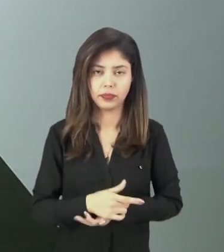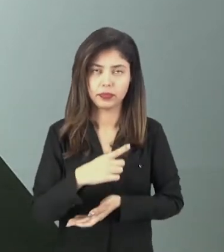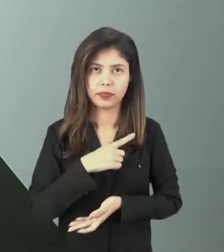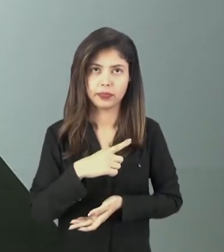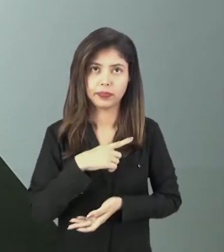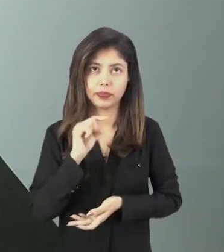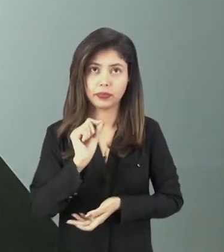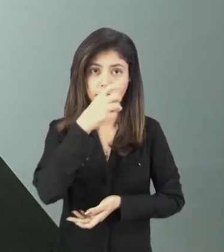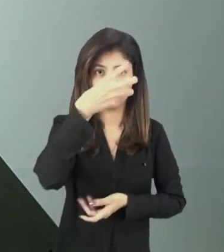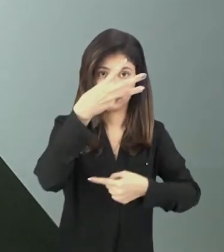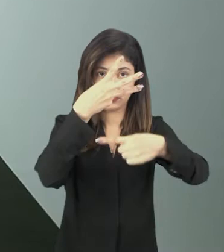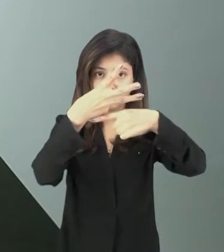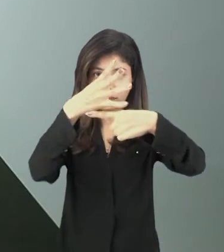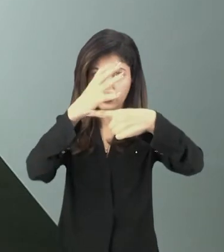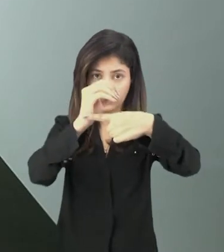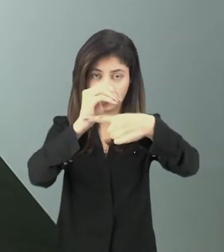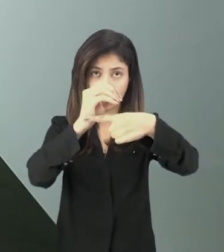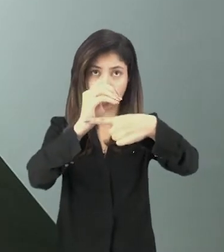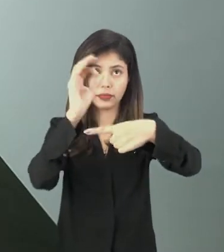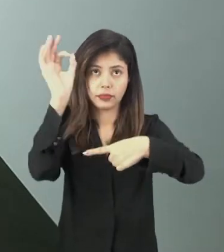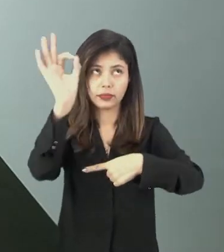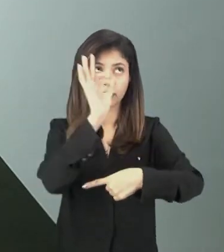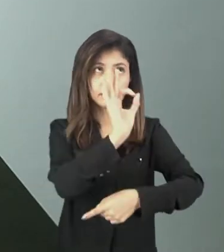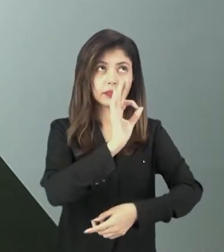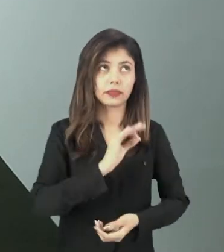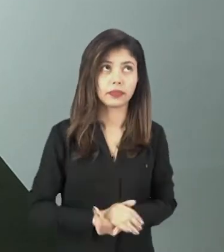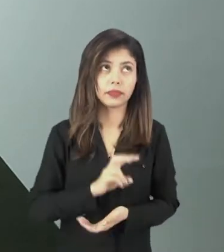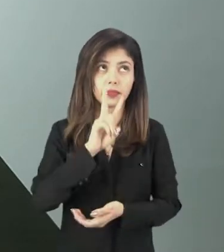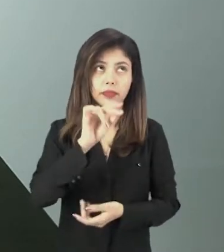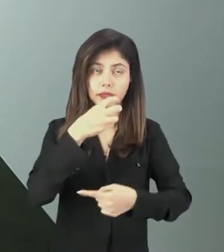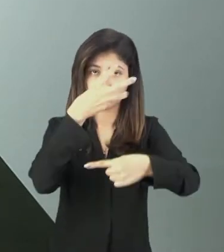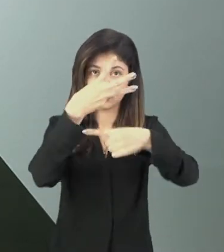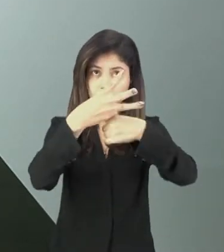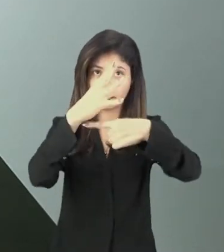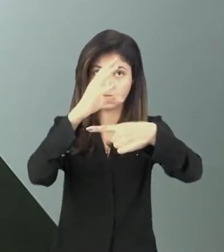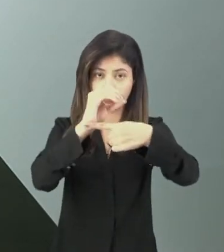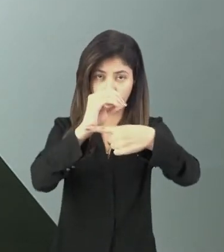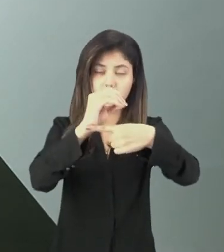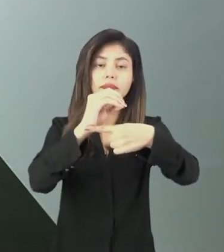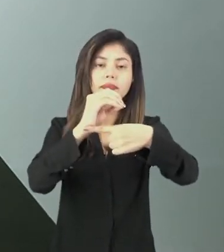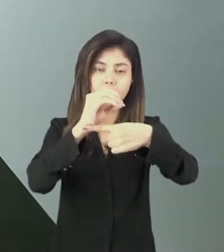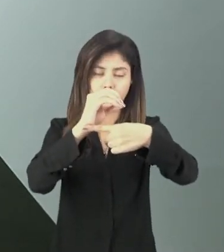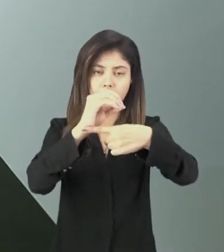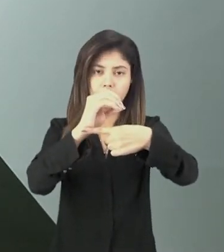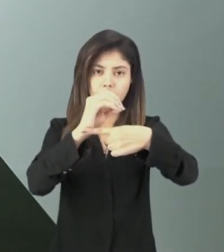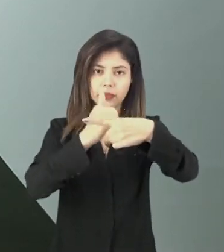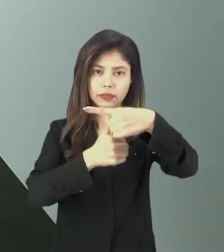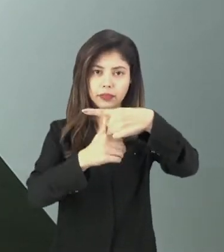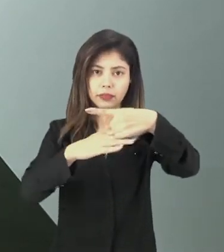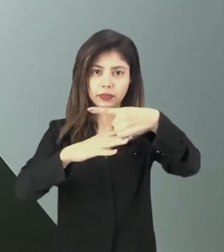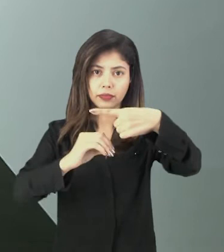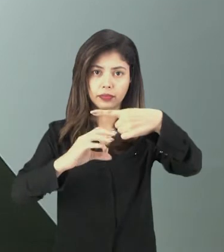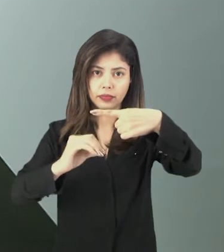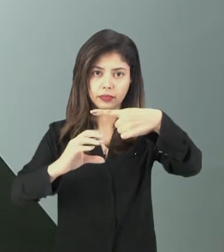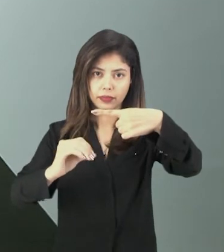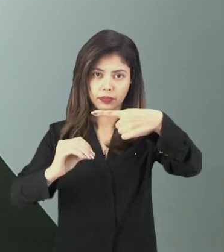que eu tenho aqui trinta por cento então eu vou há 30 por